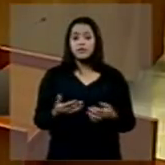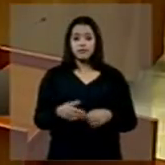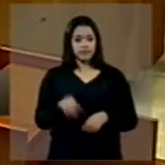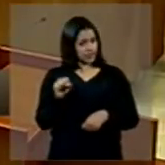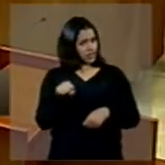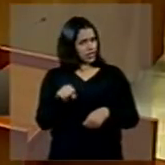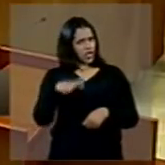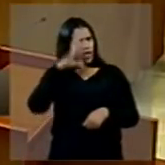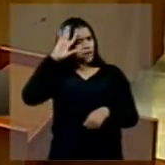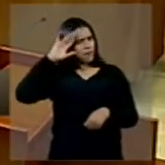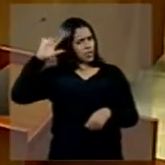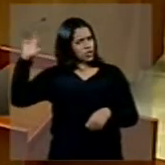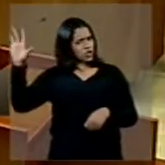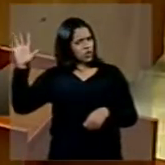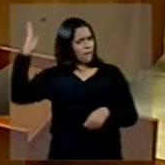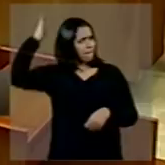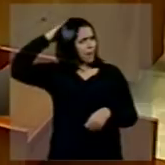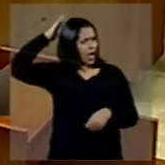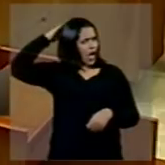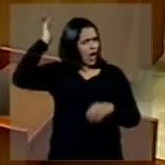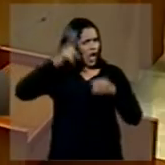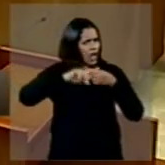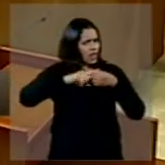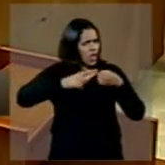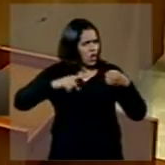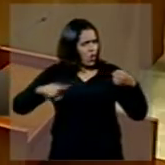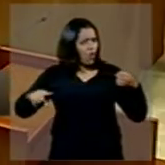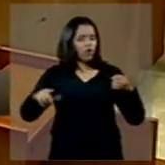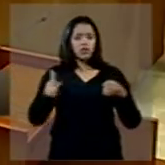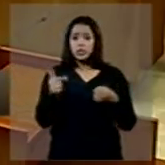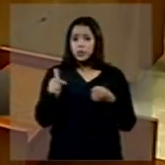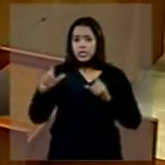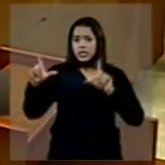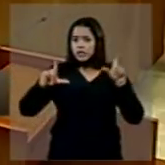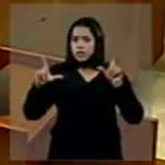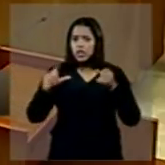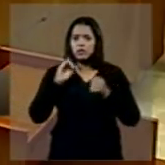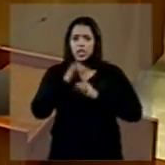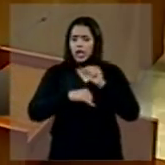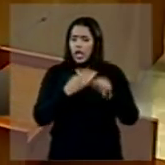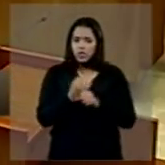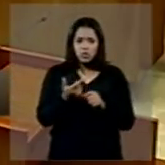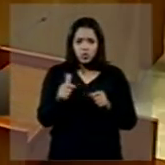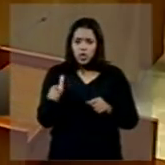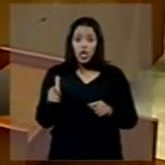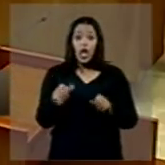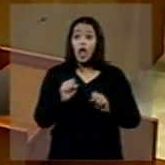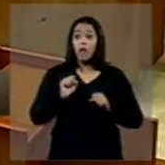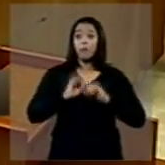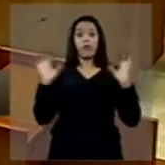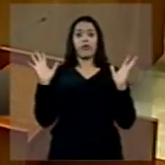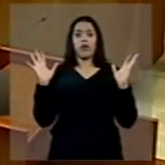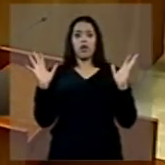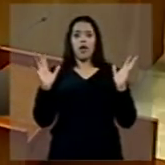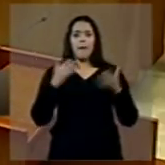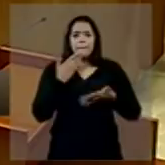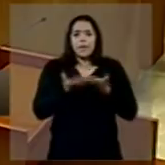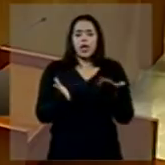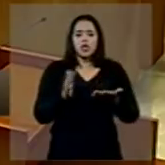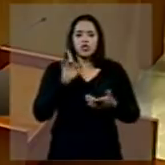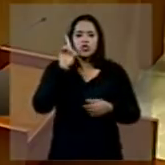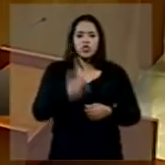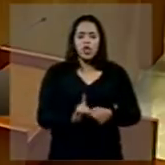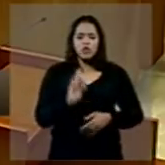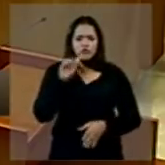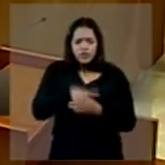Vossa Excelência, no interior do Pará, onde não há televisão, internet, absolutamente nada, de repente ele perde o seu direito de